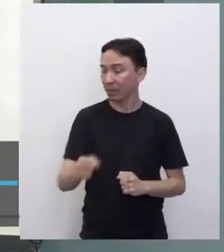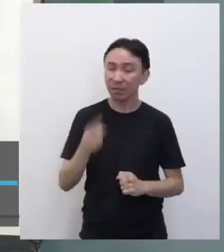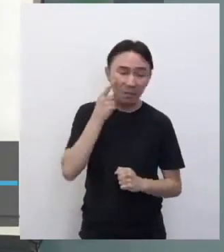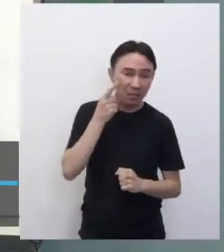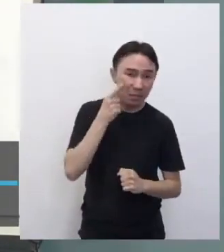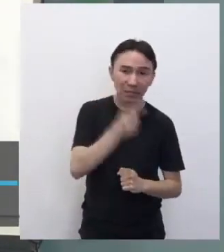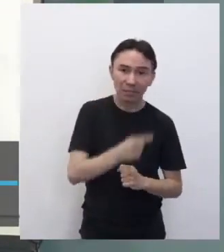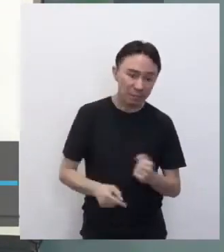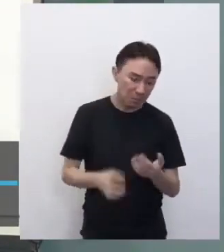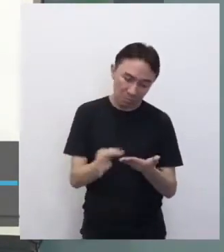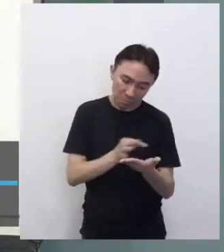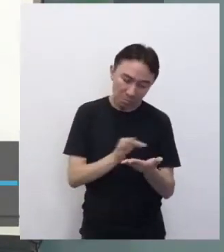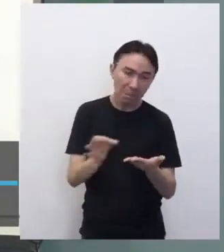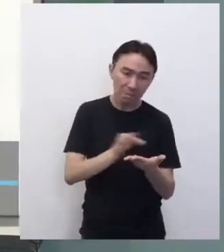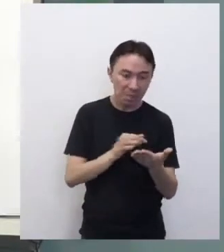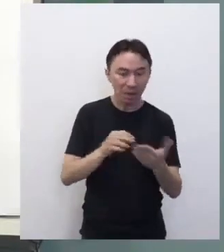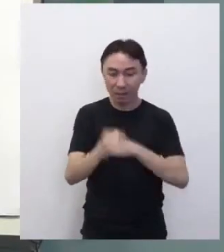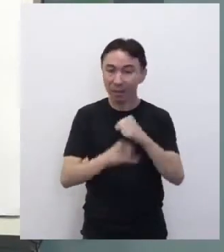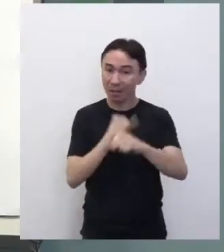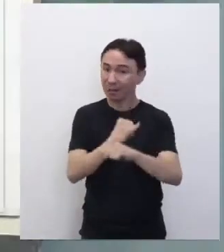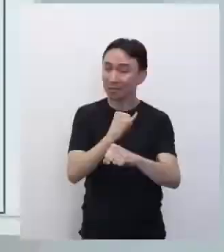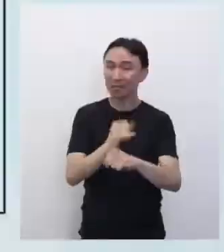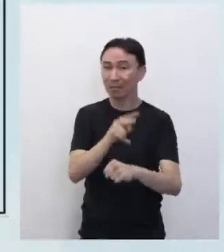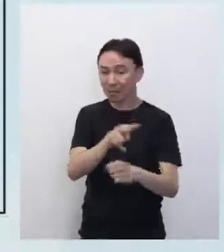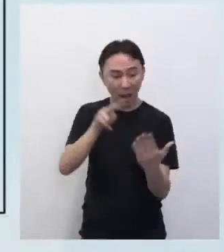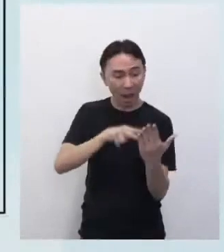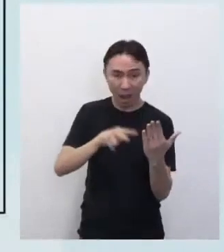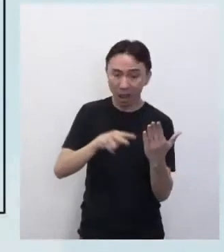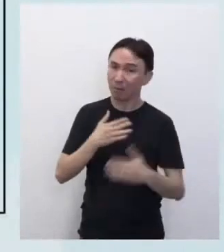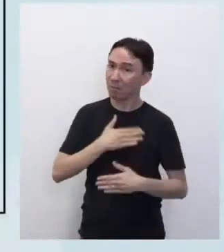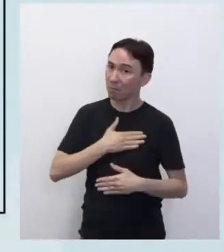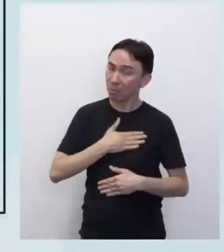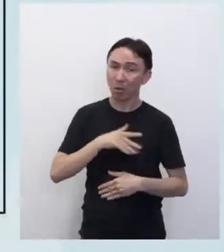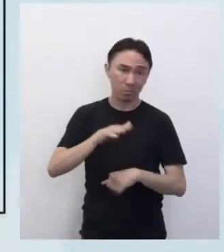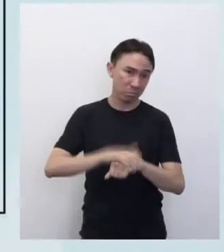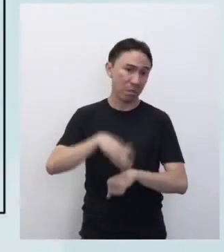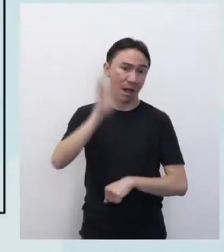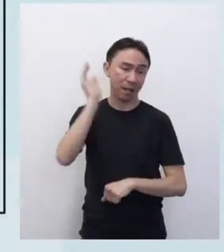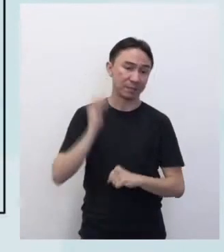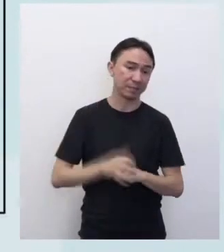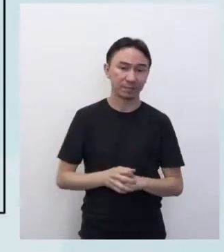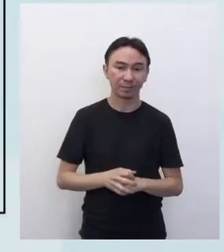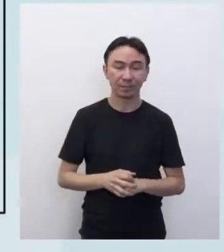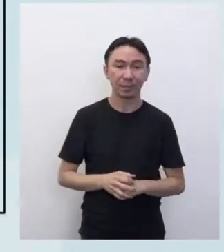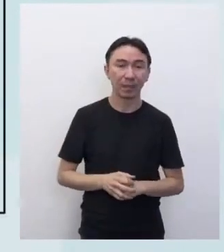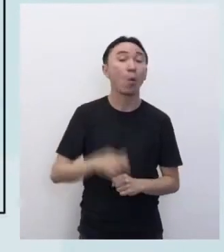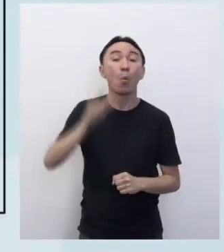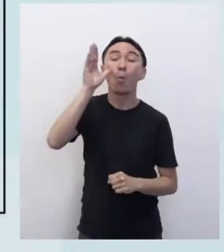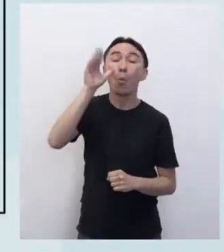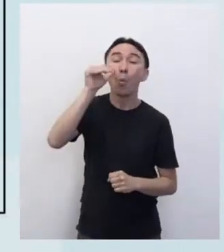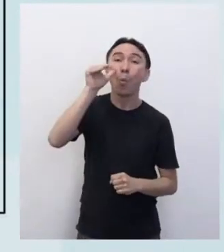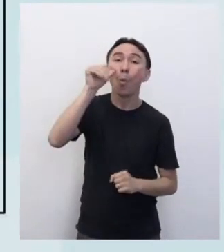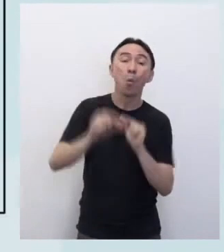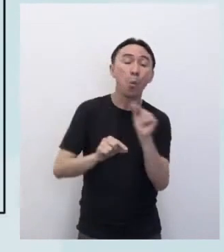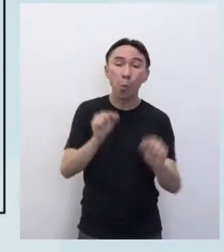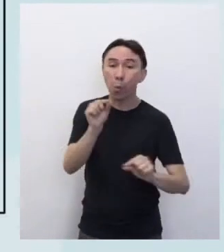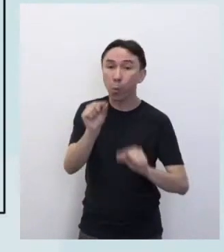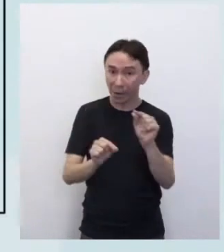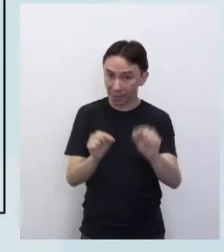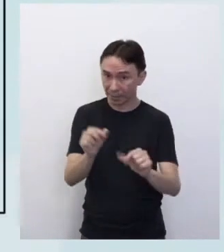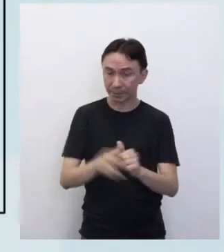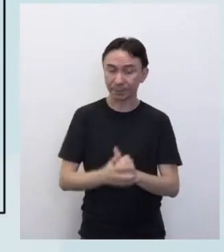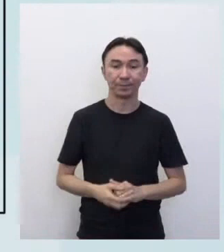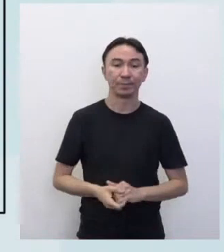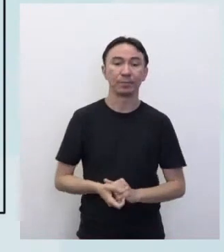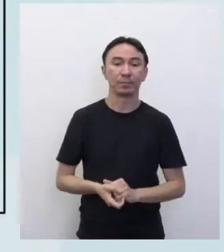te dá prazer, ok? Então, vamos lá para curiosity sobre o magazine. One of the first magazines to